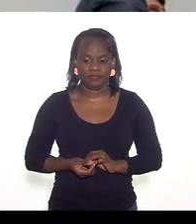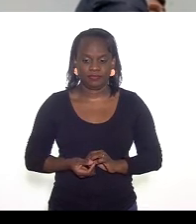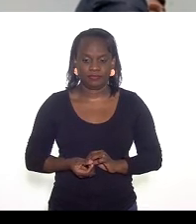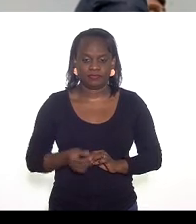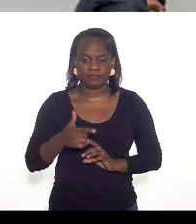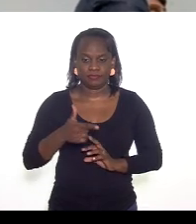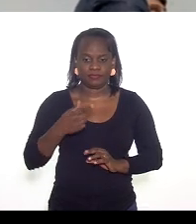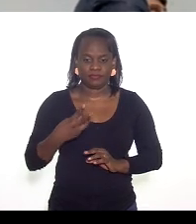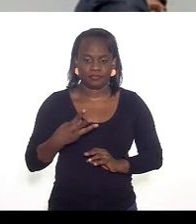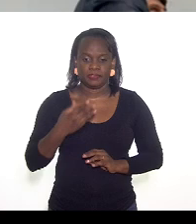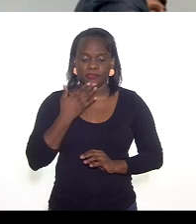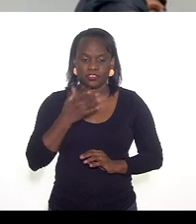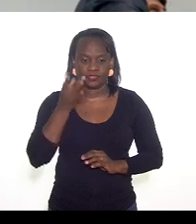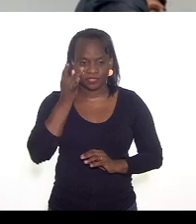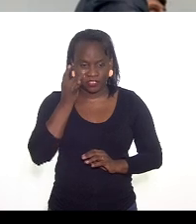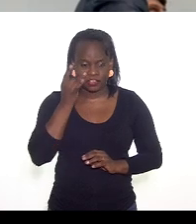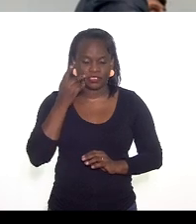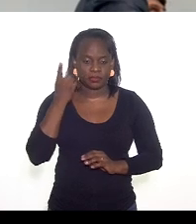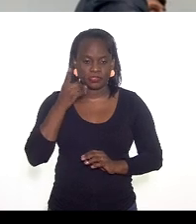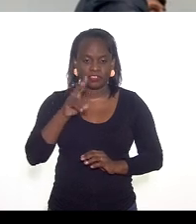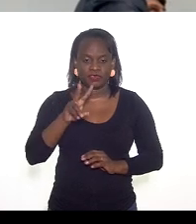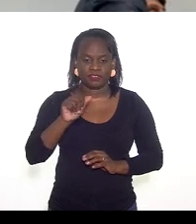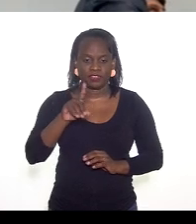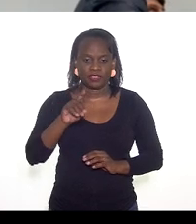Ah, 23, pedido de vista, deputado Valdeck.